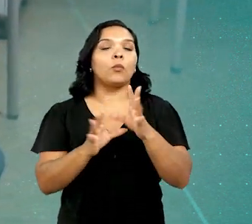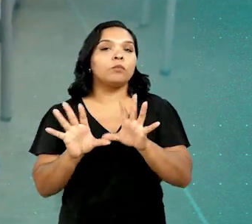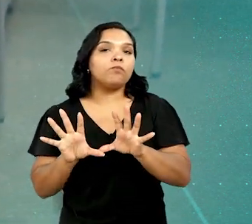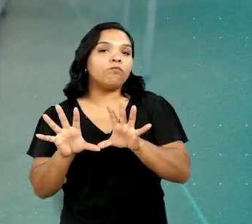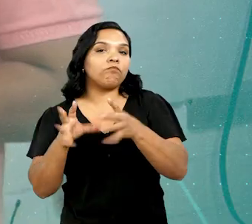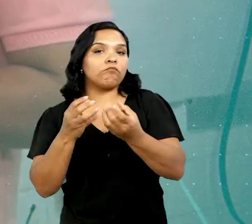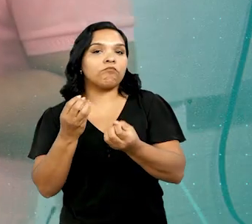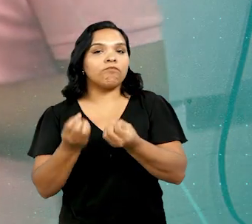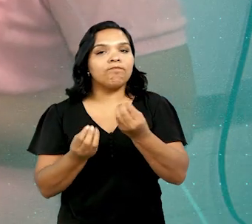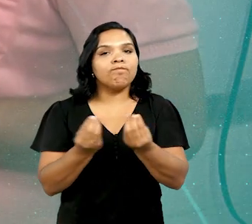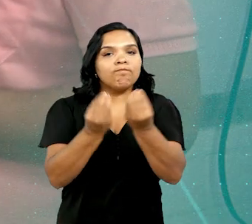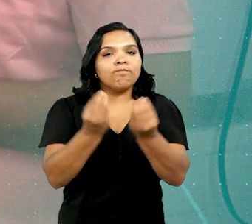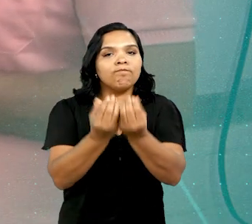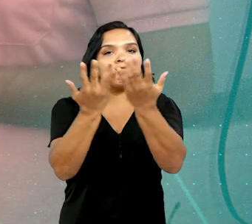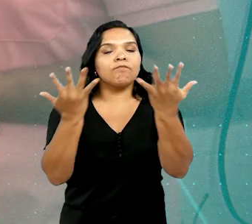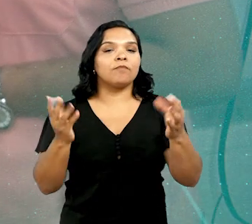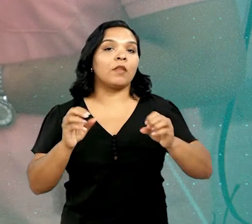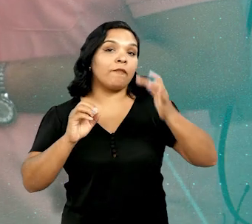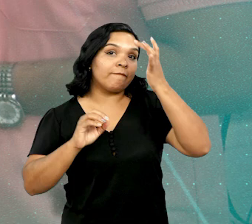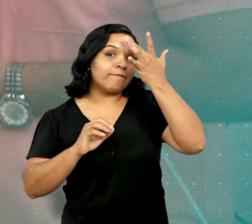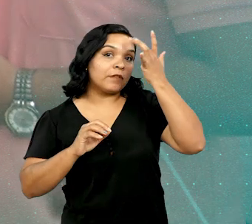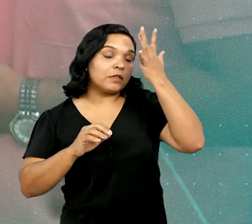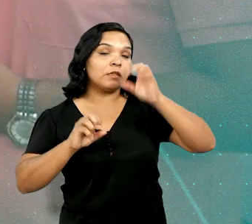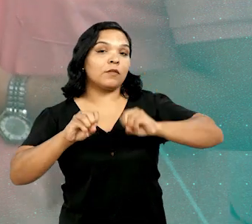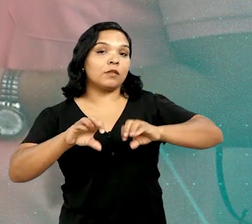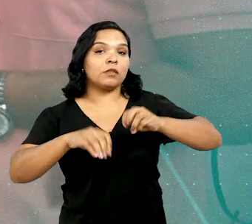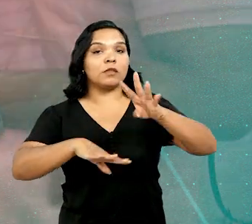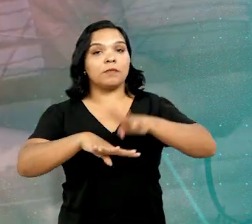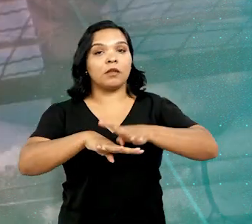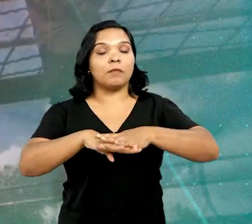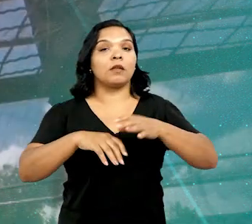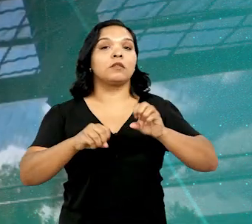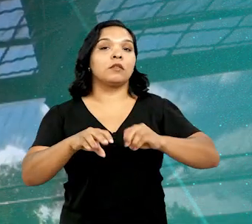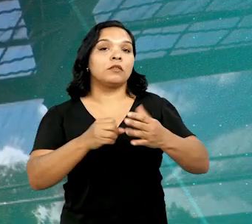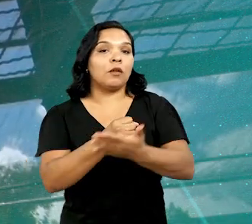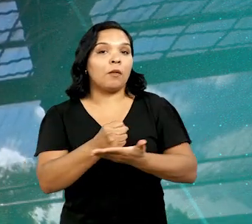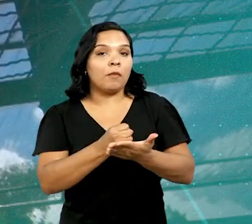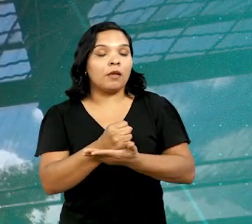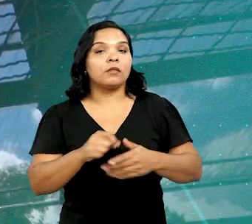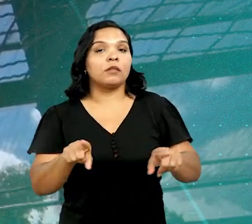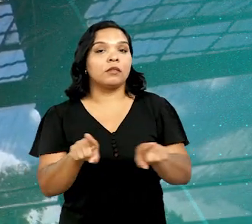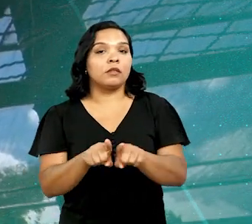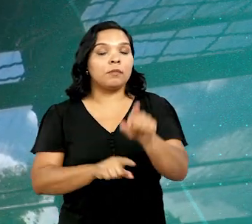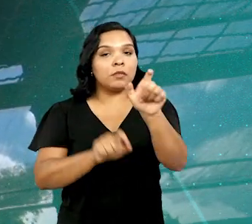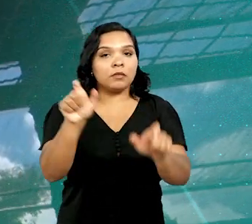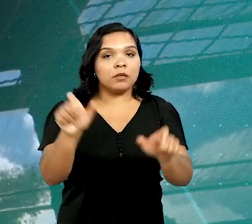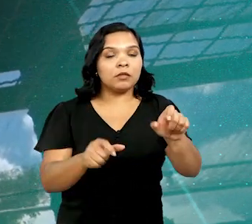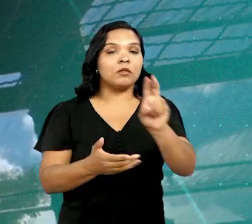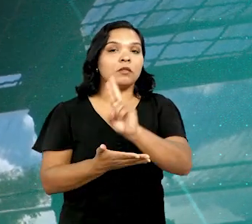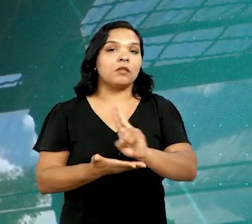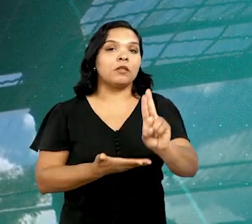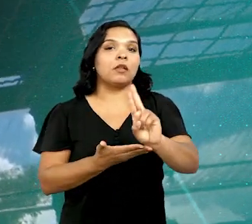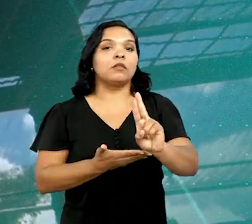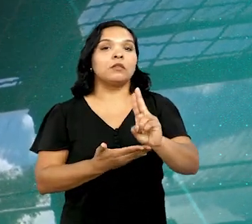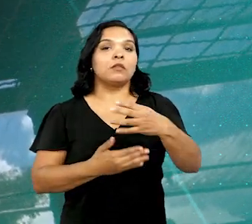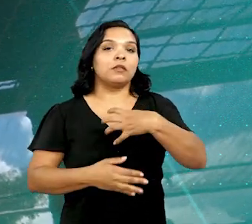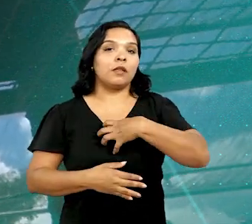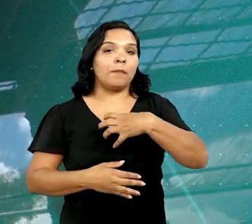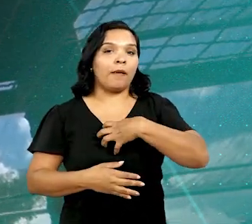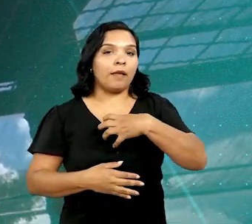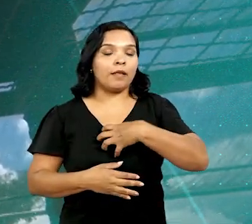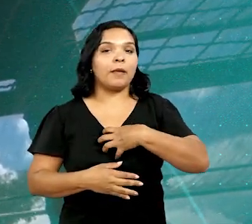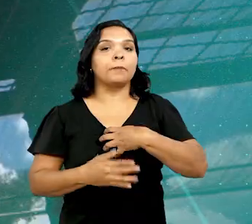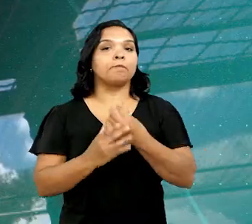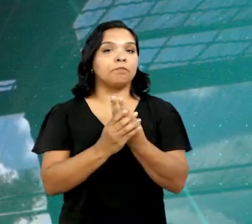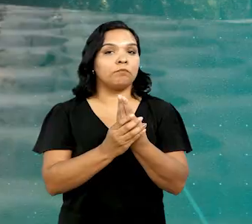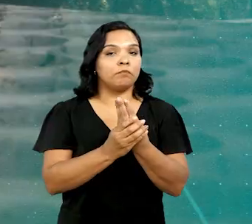conjunto de mágicas para facilitar o ensino de matemática na educação básica. Veja também, cientistas da Universidade do Estado da Bahia,